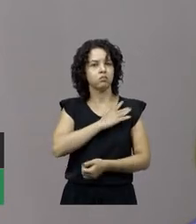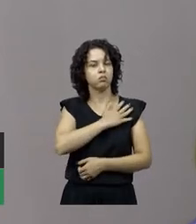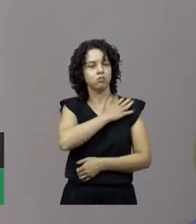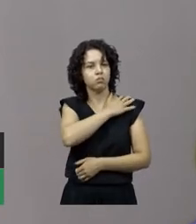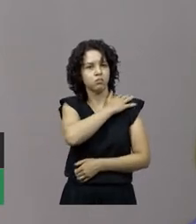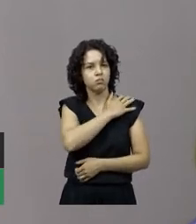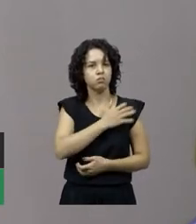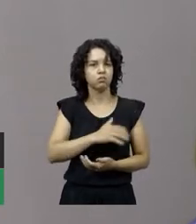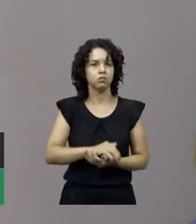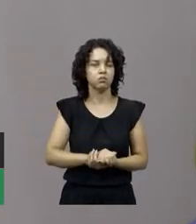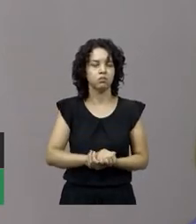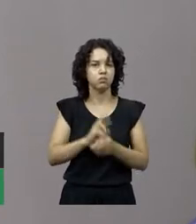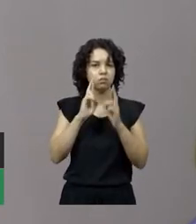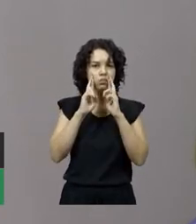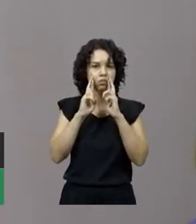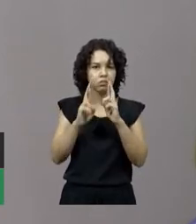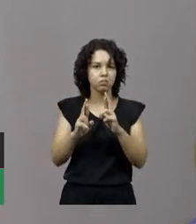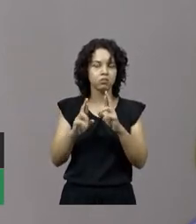outras patentes.